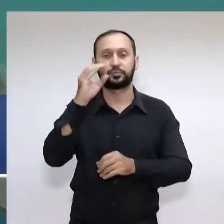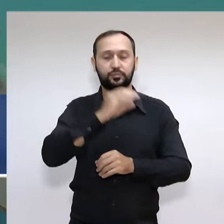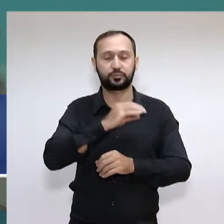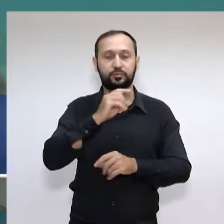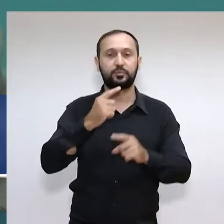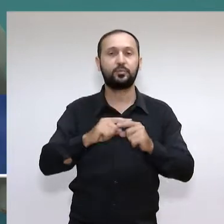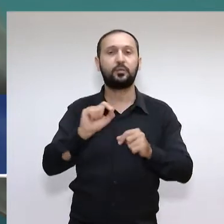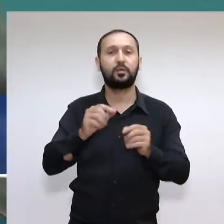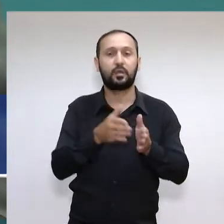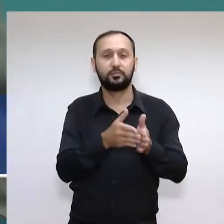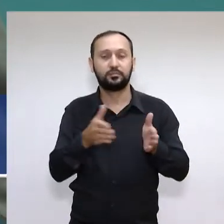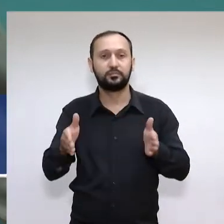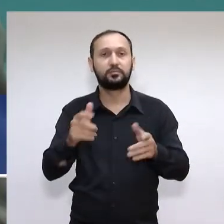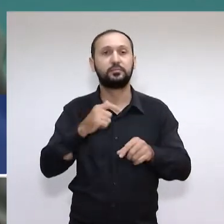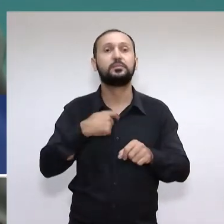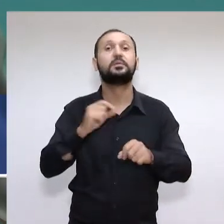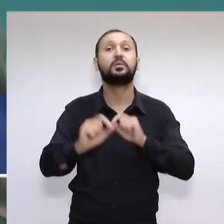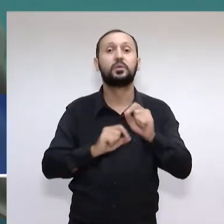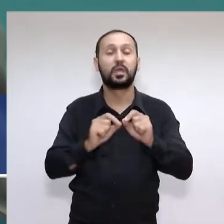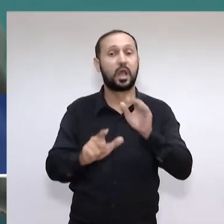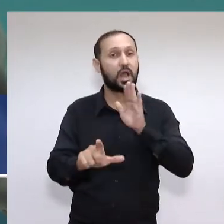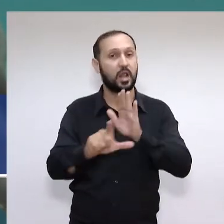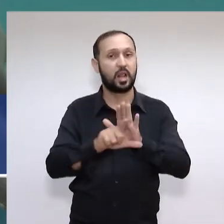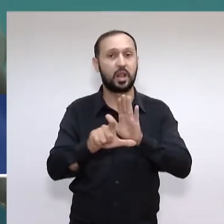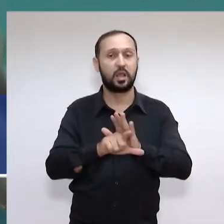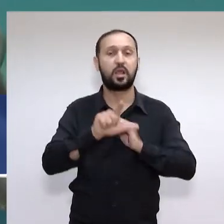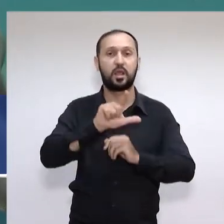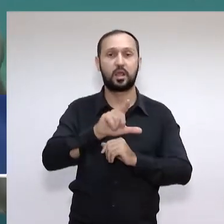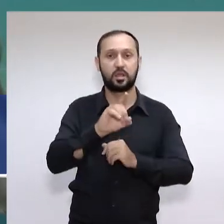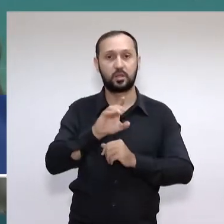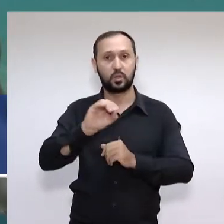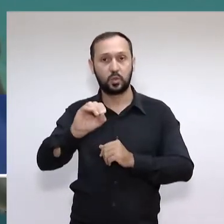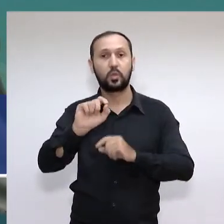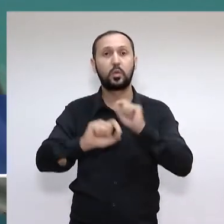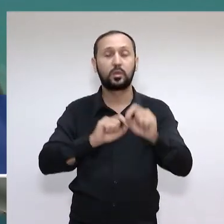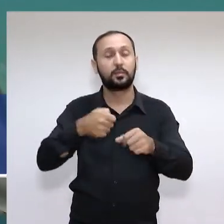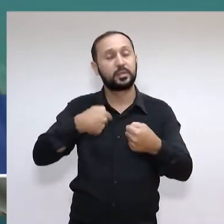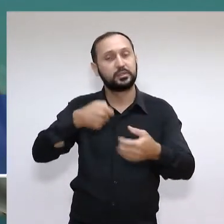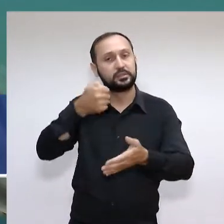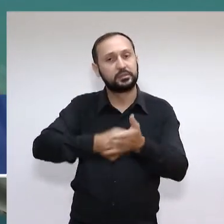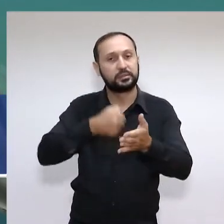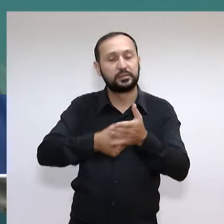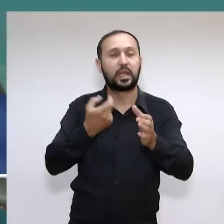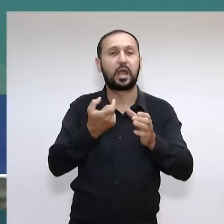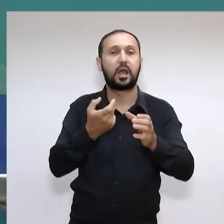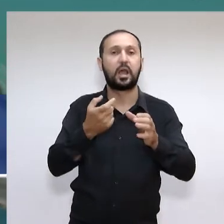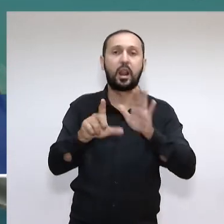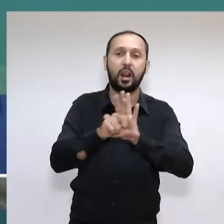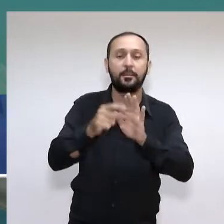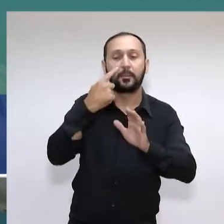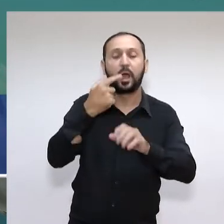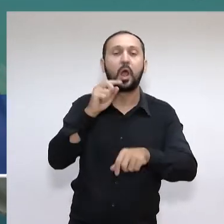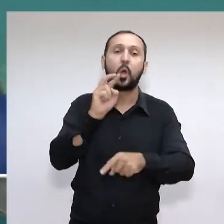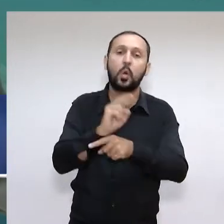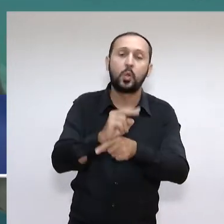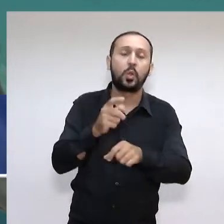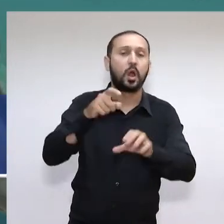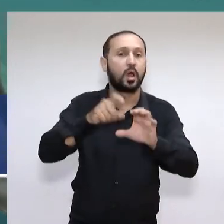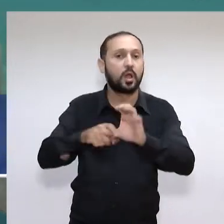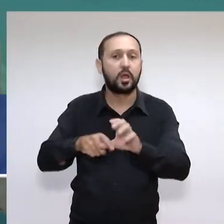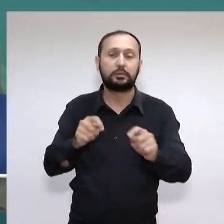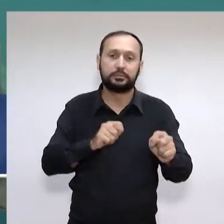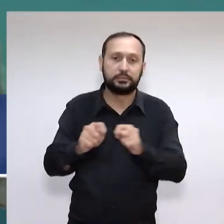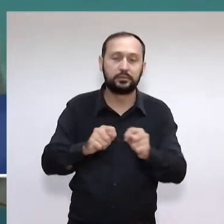dado a gravidade dos fatos, mesmo porque nós temos o princípio da lei de responsabilidade fiscal que precisa ser resguardado de toda a sistemática de